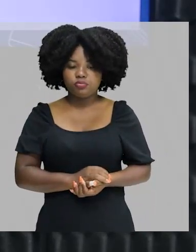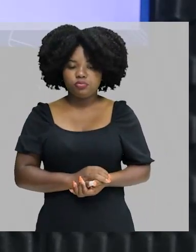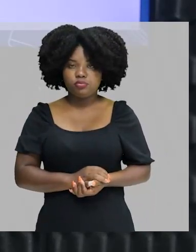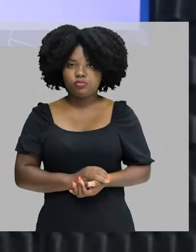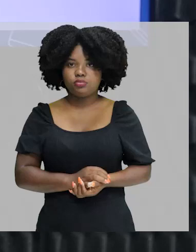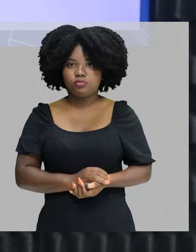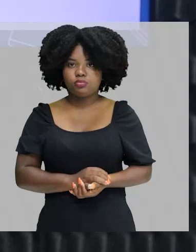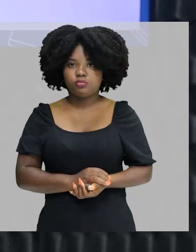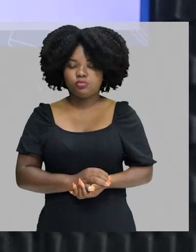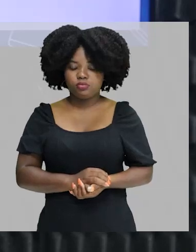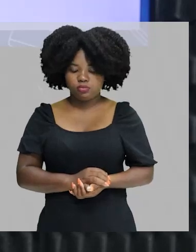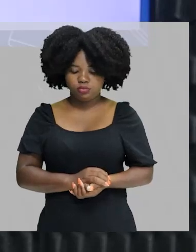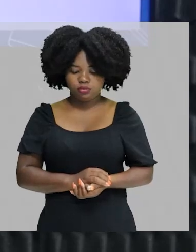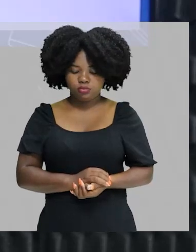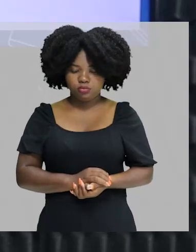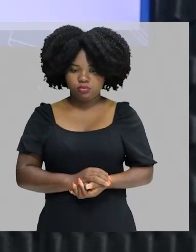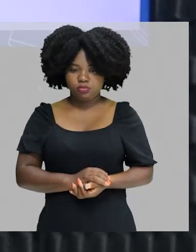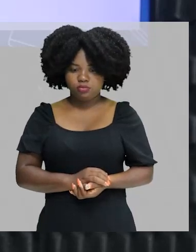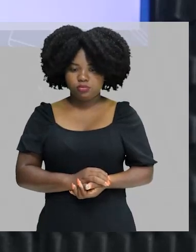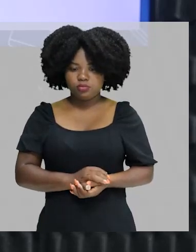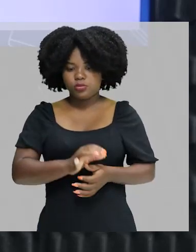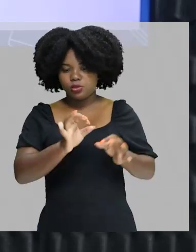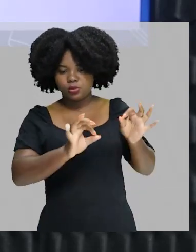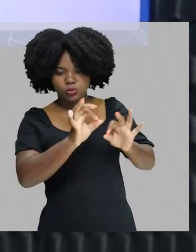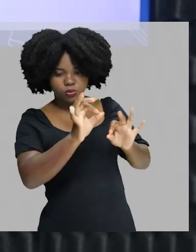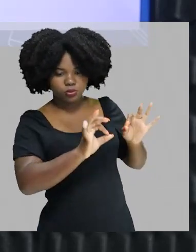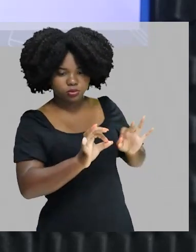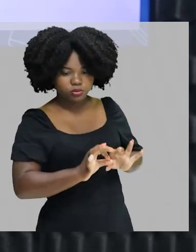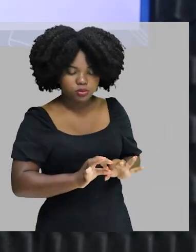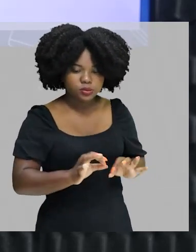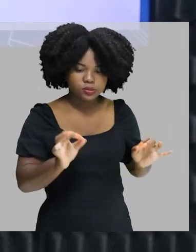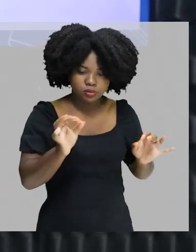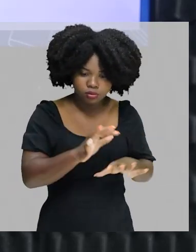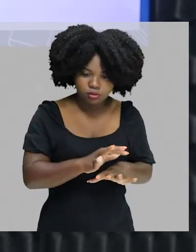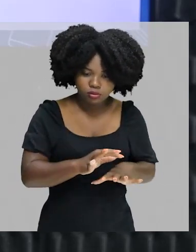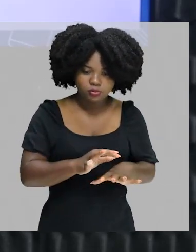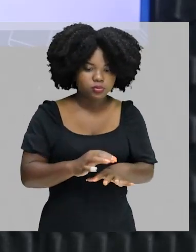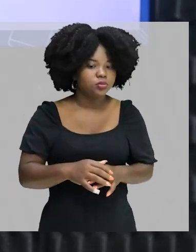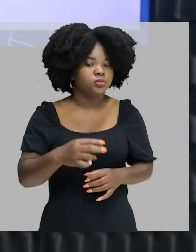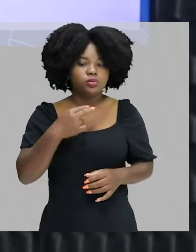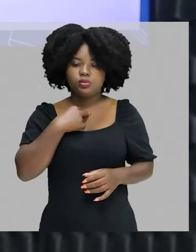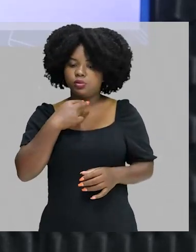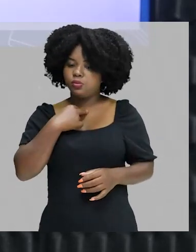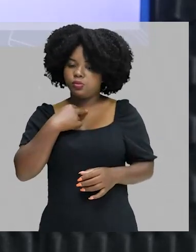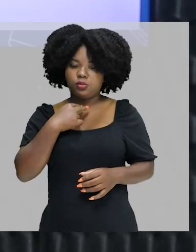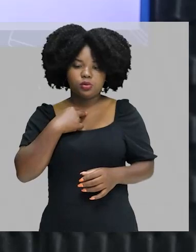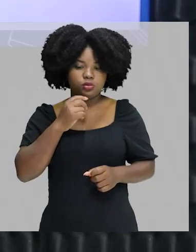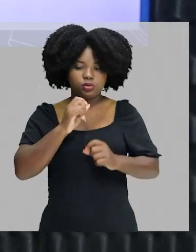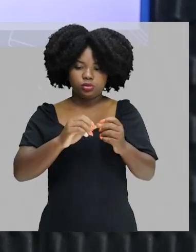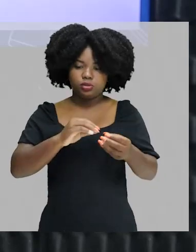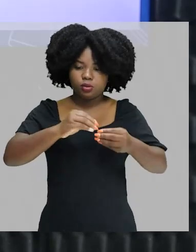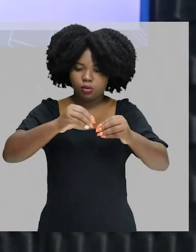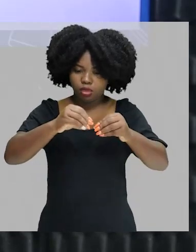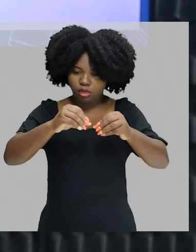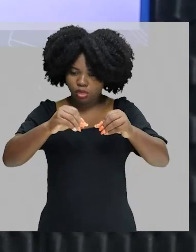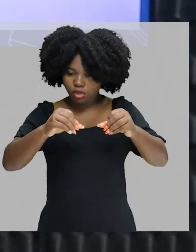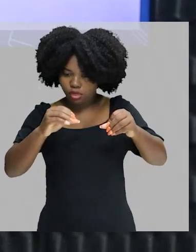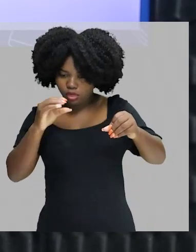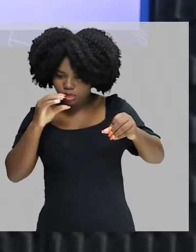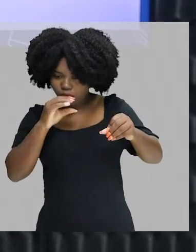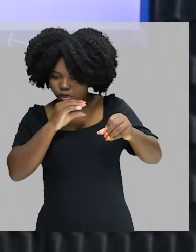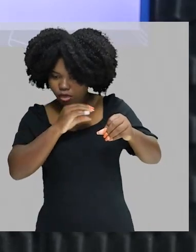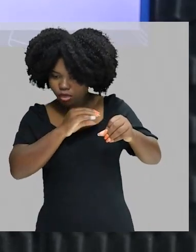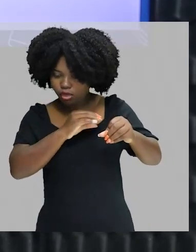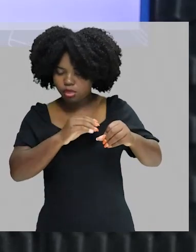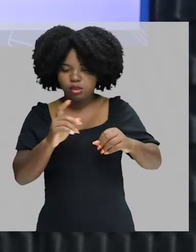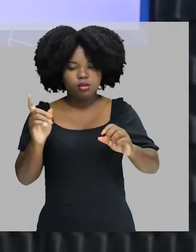aqueles polímeros que, uma vez preparados, eles não podem ser amolecidos pelo calor e